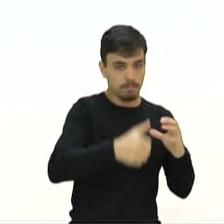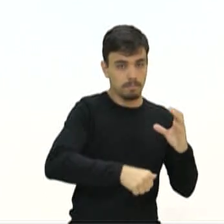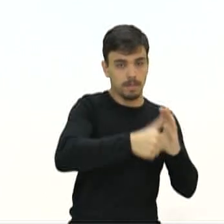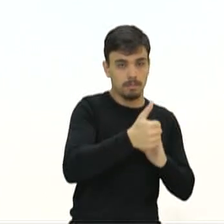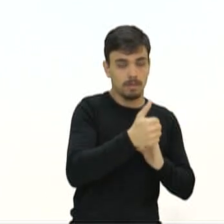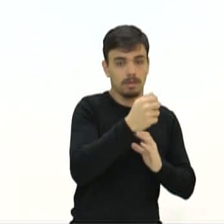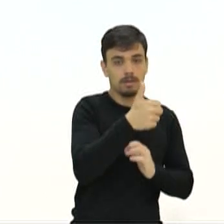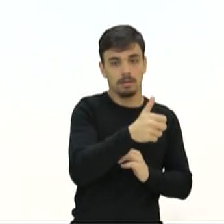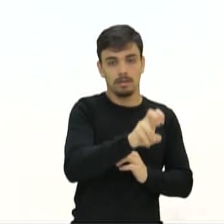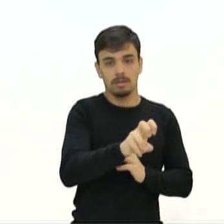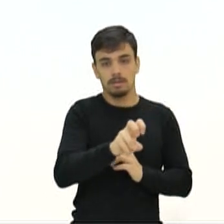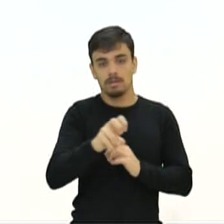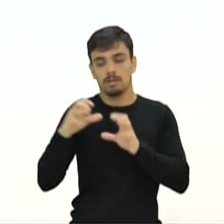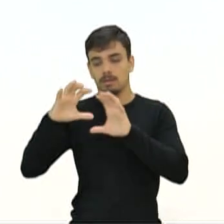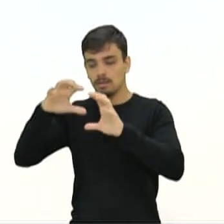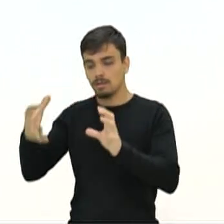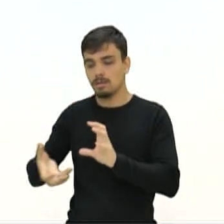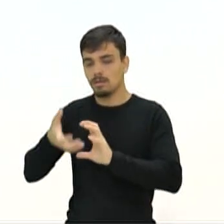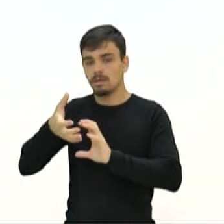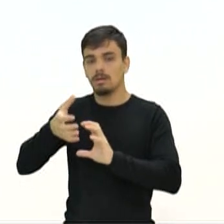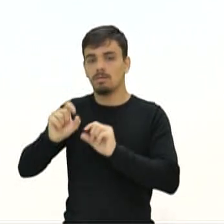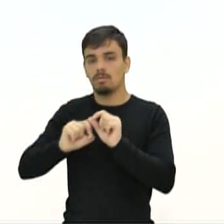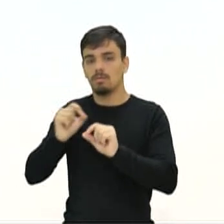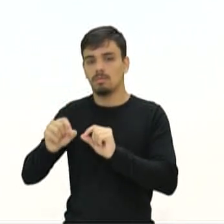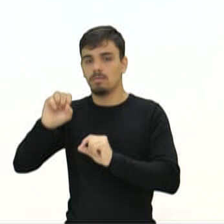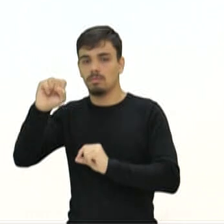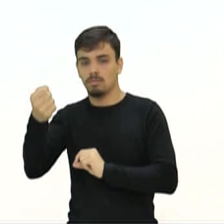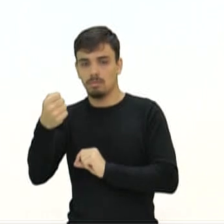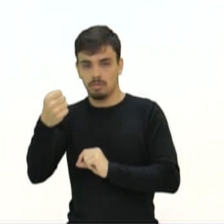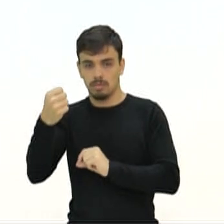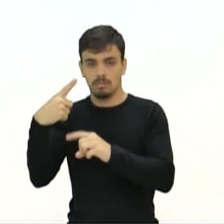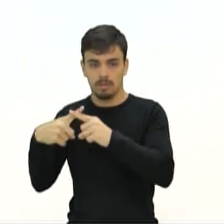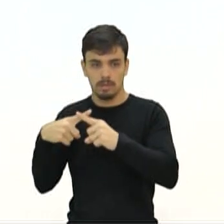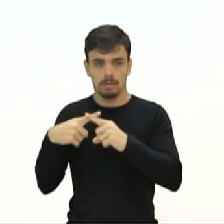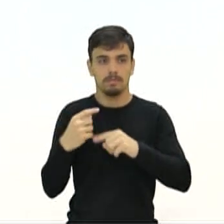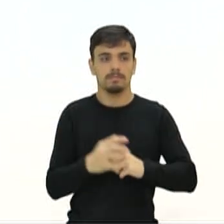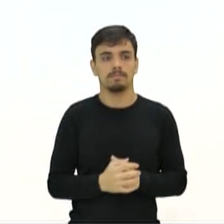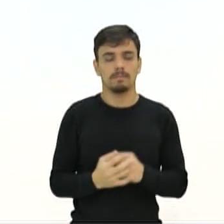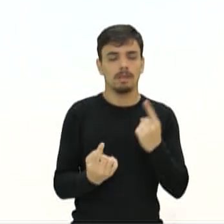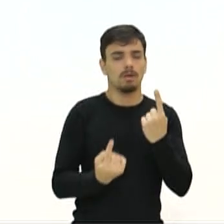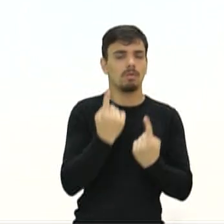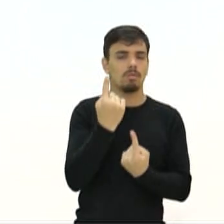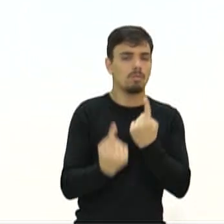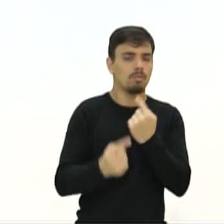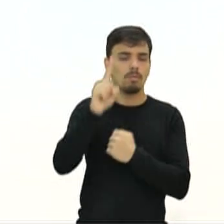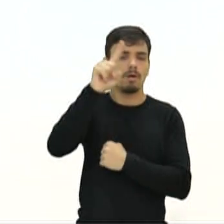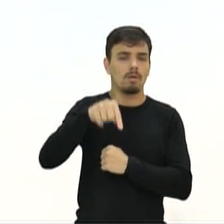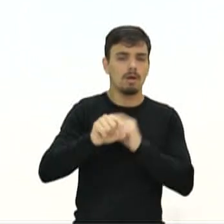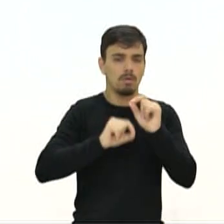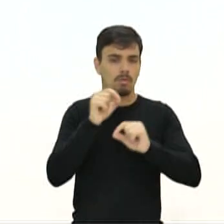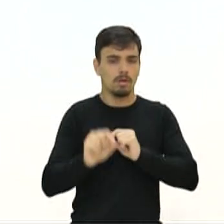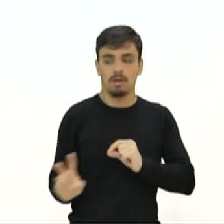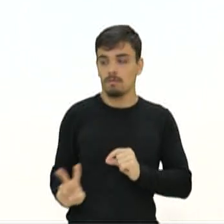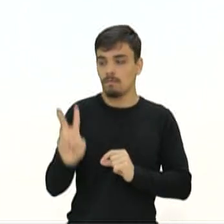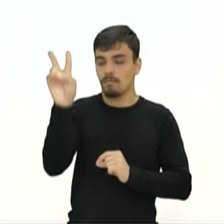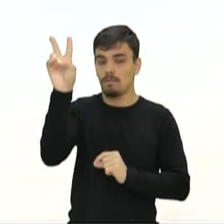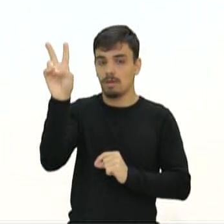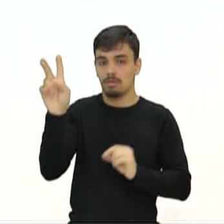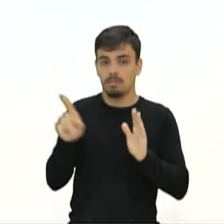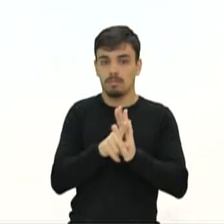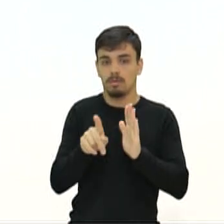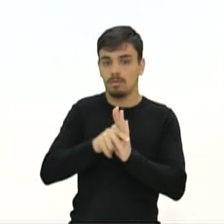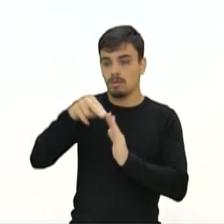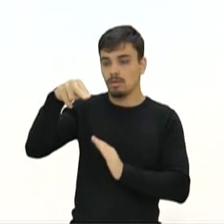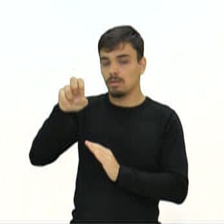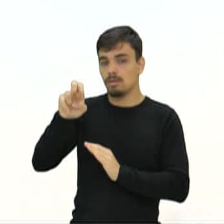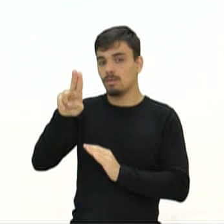se a carga da segunda esfera for aumentada por 8 vezes, qual será o valor da força em